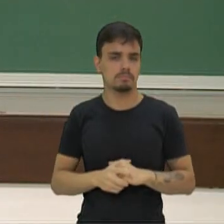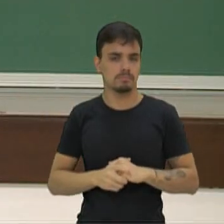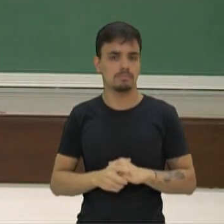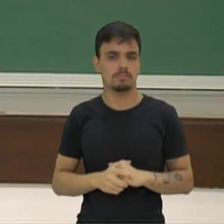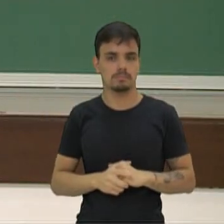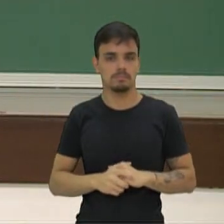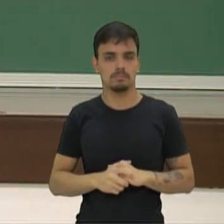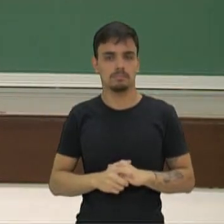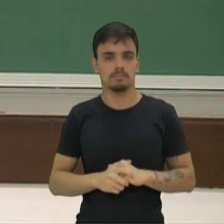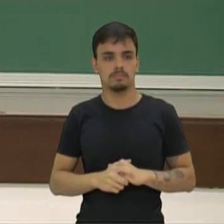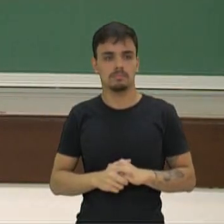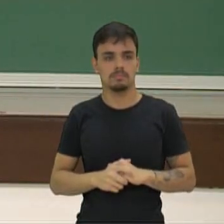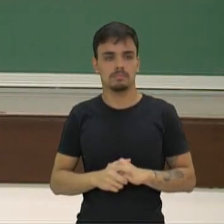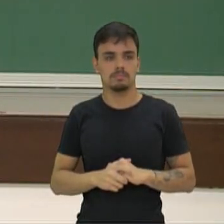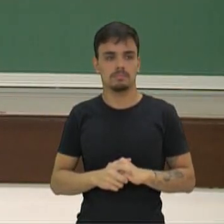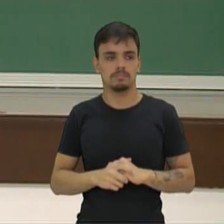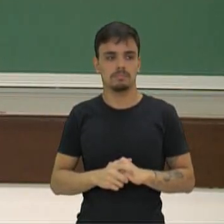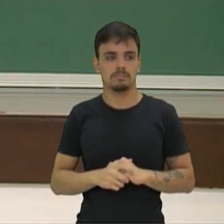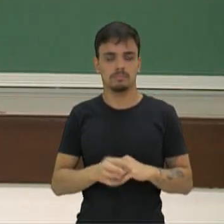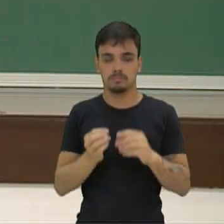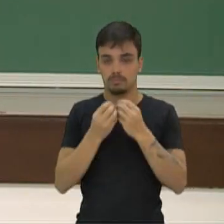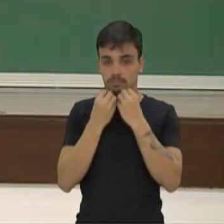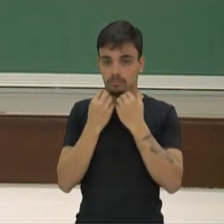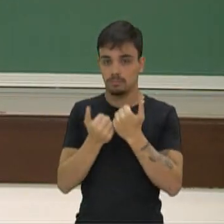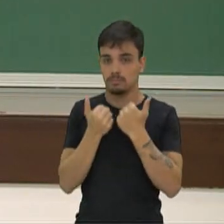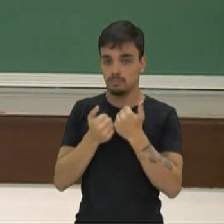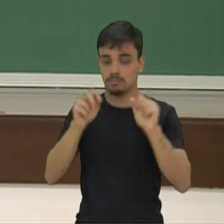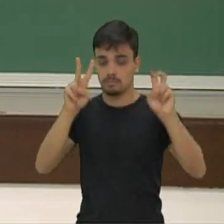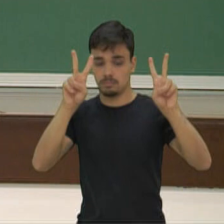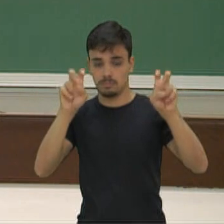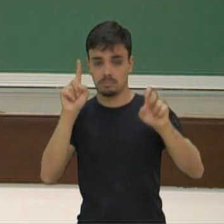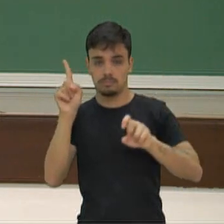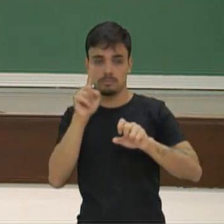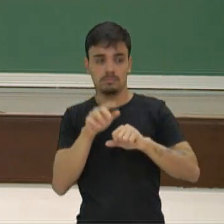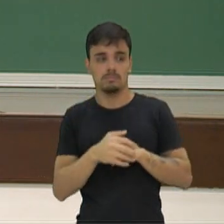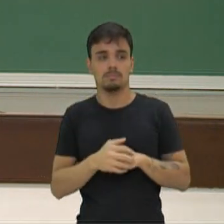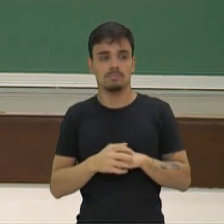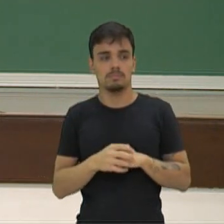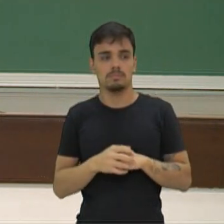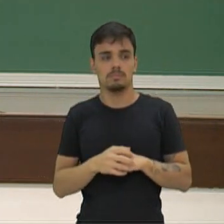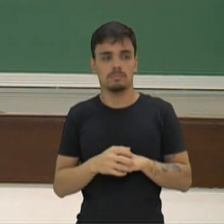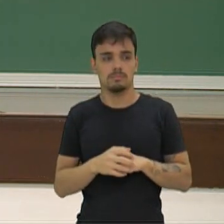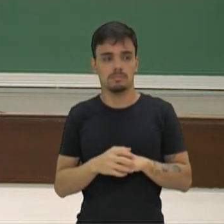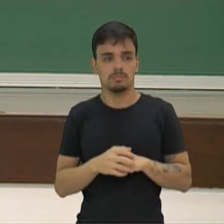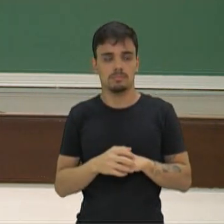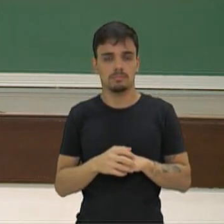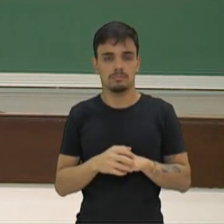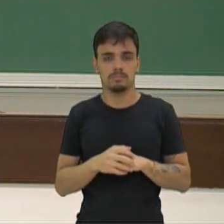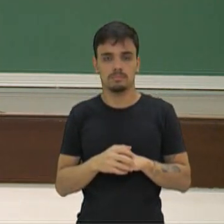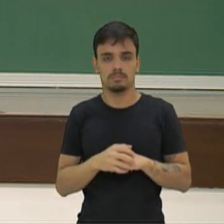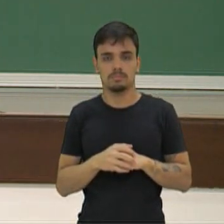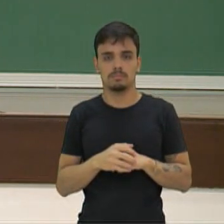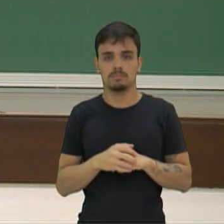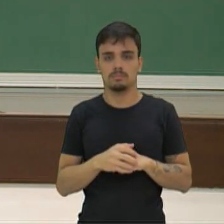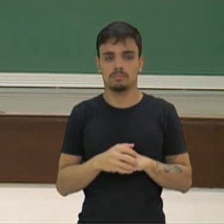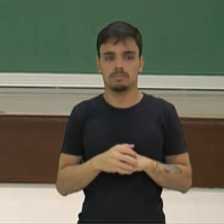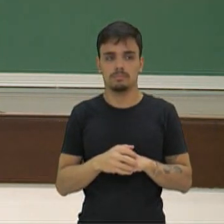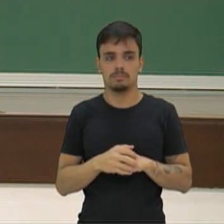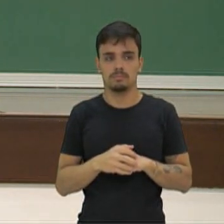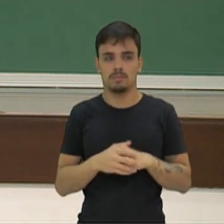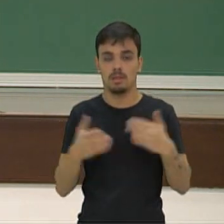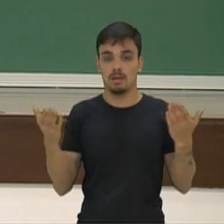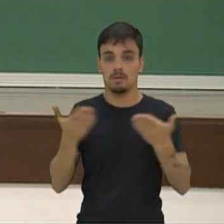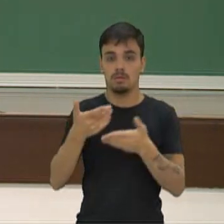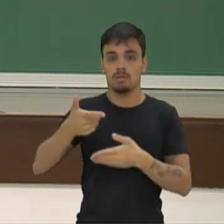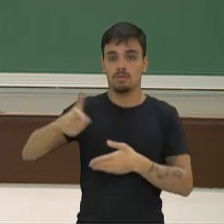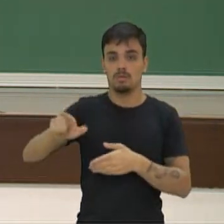região do arenito caiuá. Muito bem, falamos sobre isso. Explicado isso, vamos para a